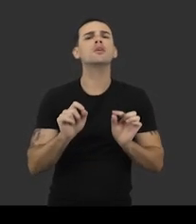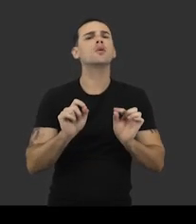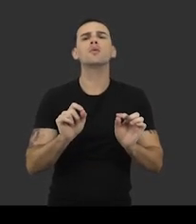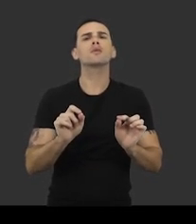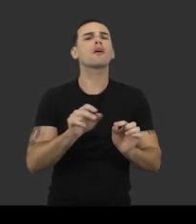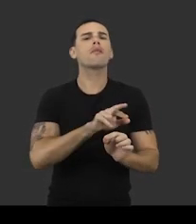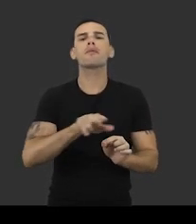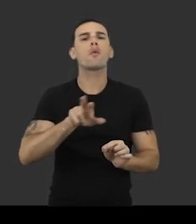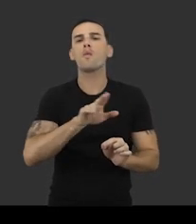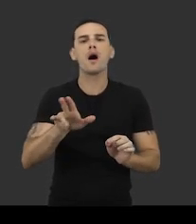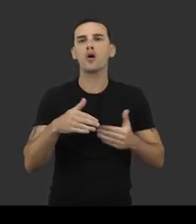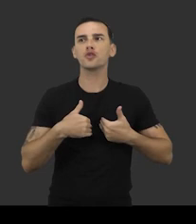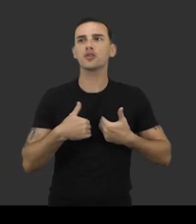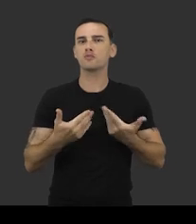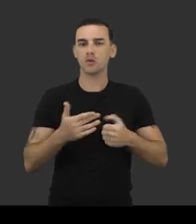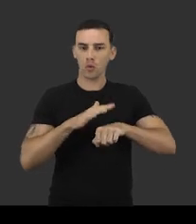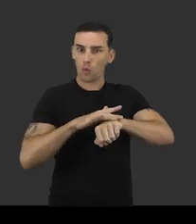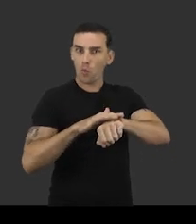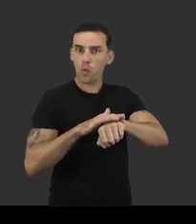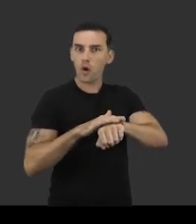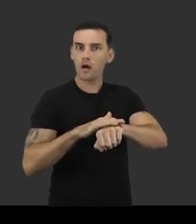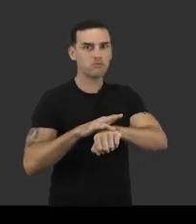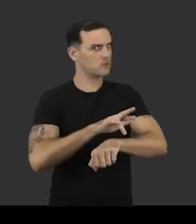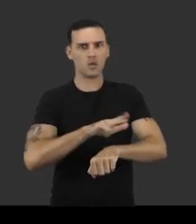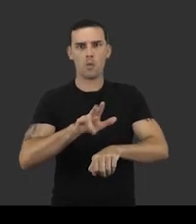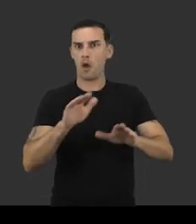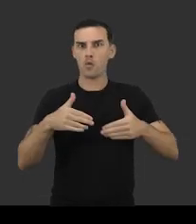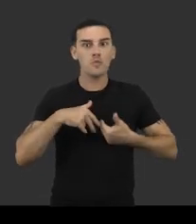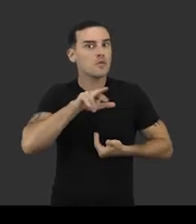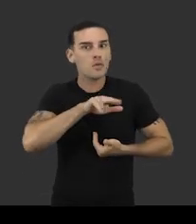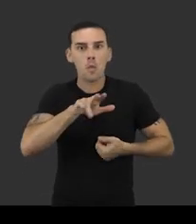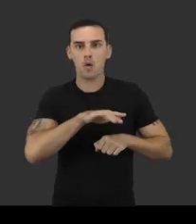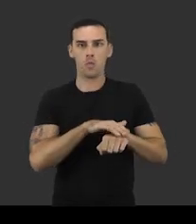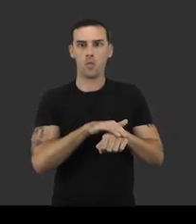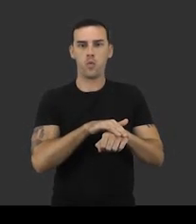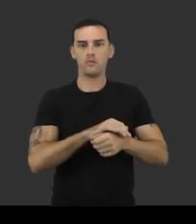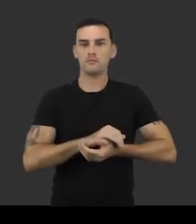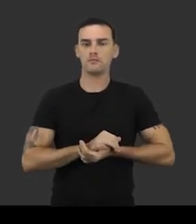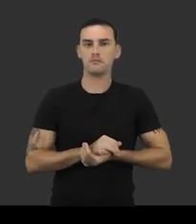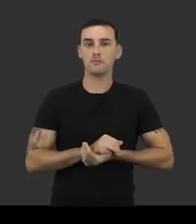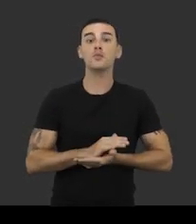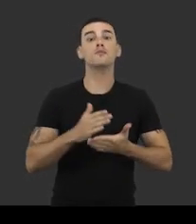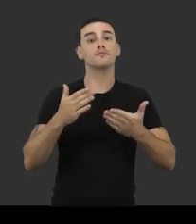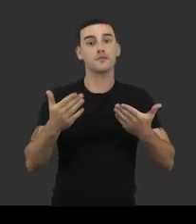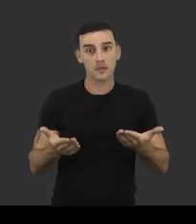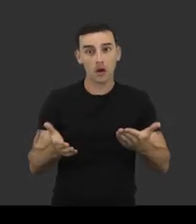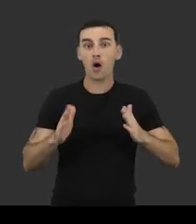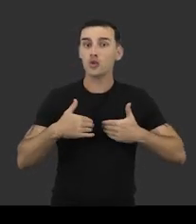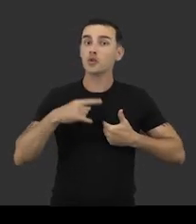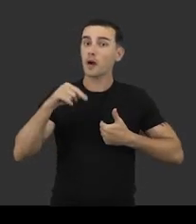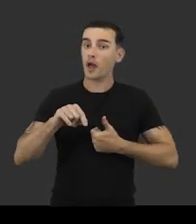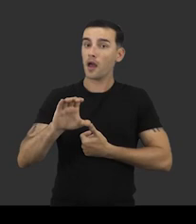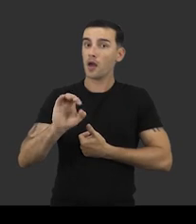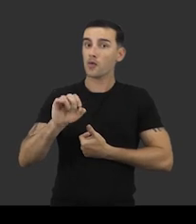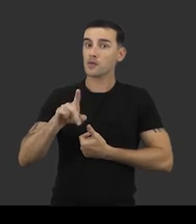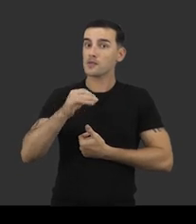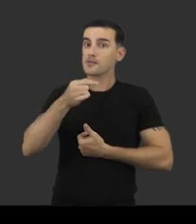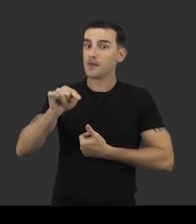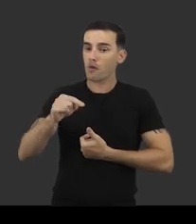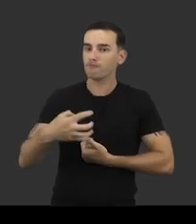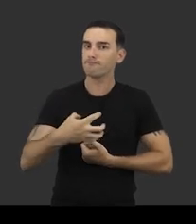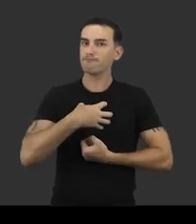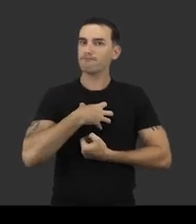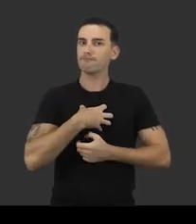é o autismo? Doença. Doença. O autismo não é uma doença. O autismo é uma condição. O autismo não